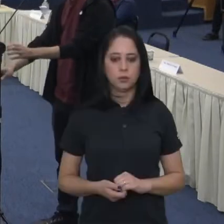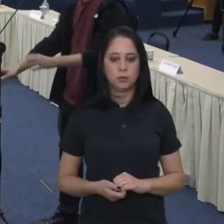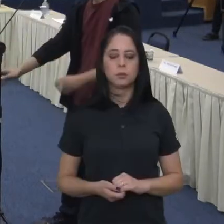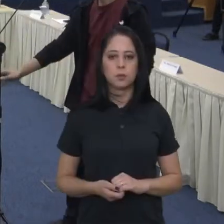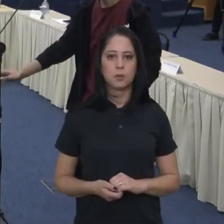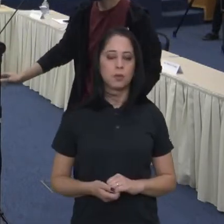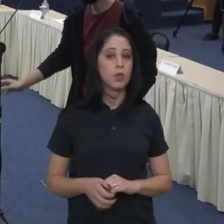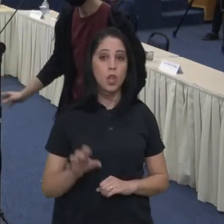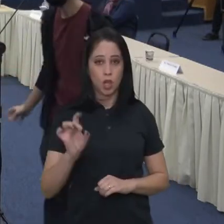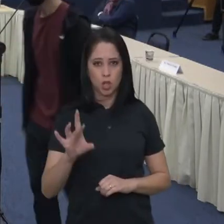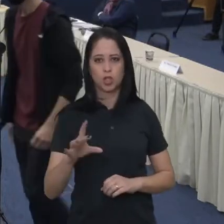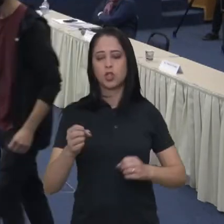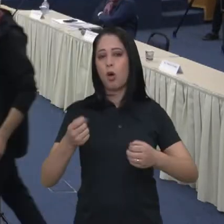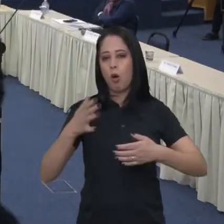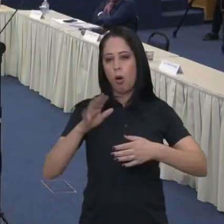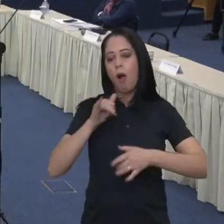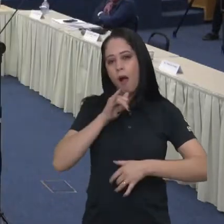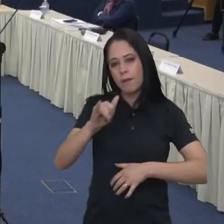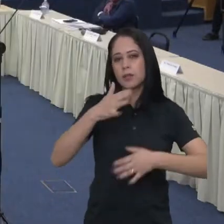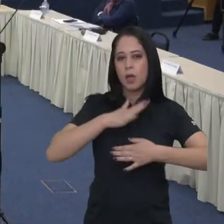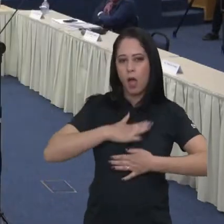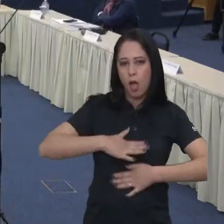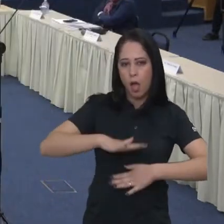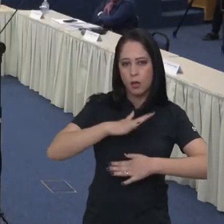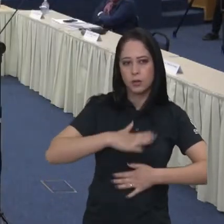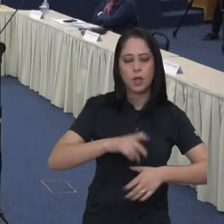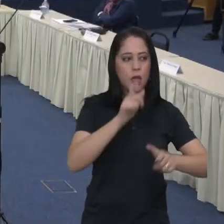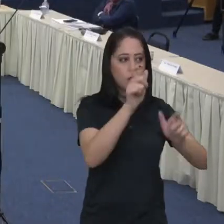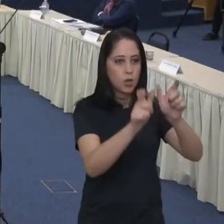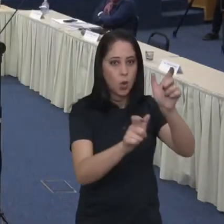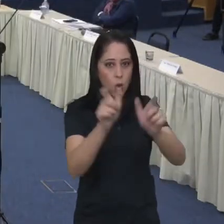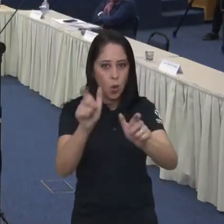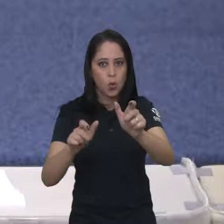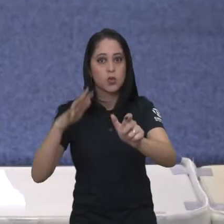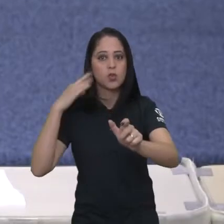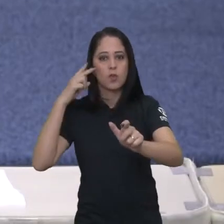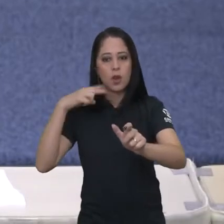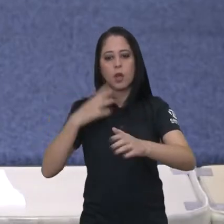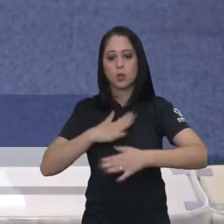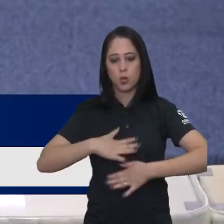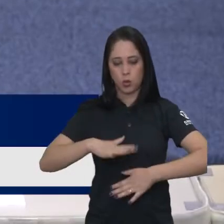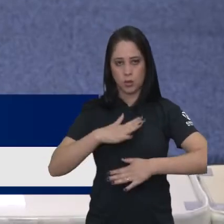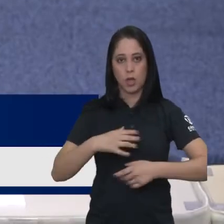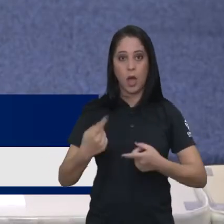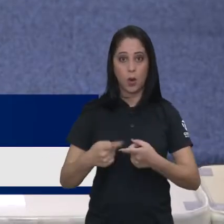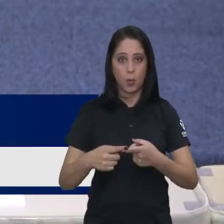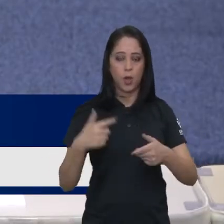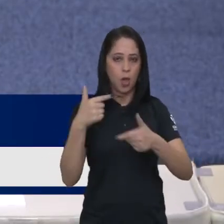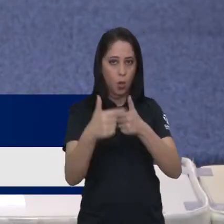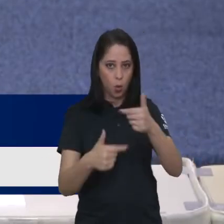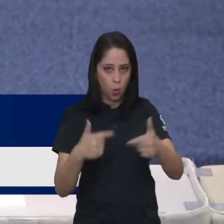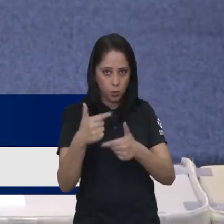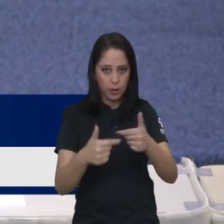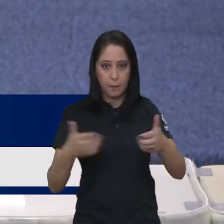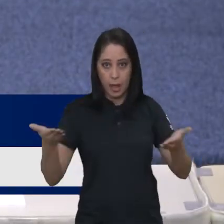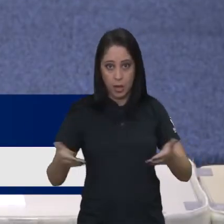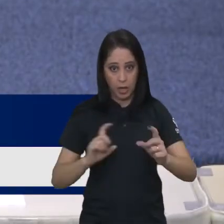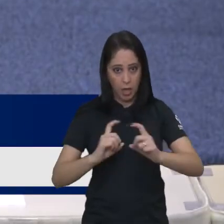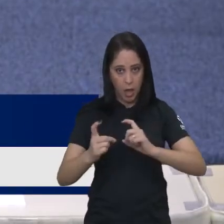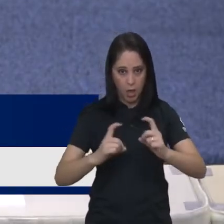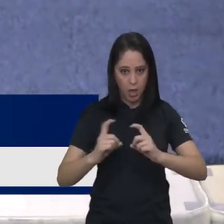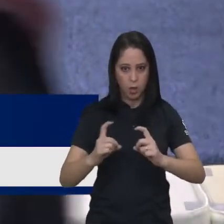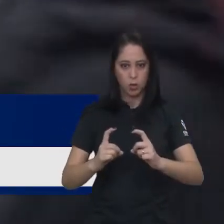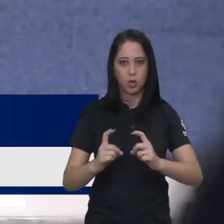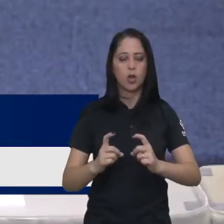Eu só quis realmente tranquilizar você e a todos os vereadores da comissão e deixar claro que a condição desse trabalho será dessa